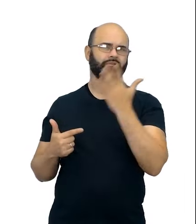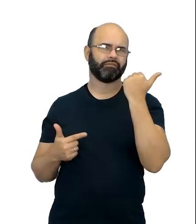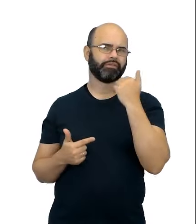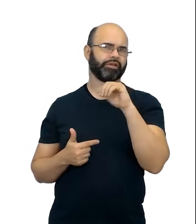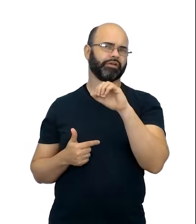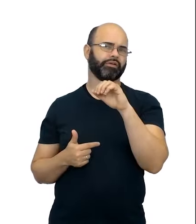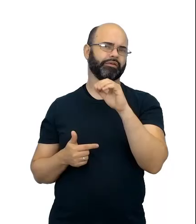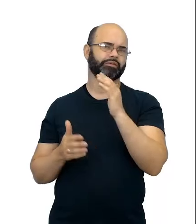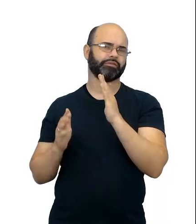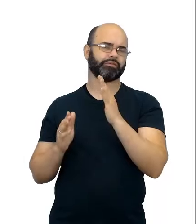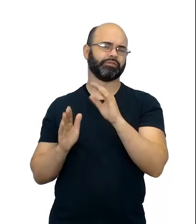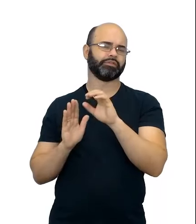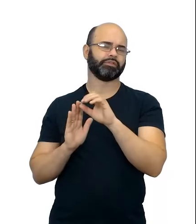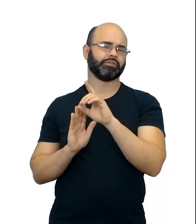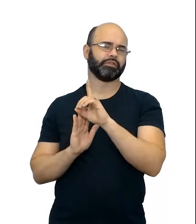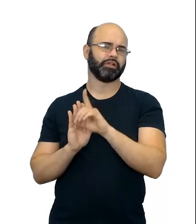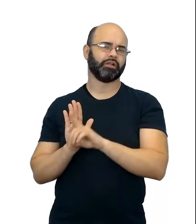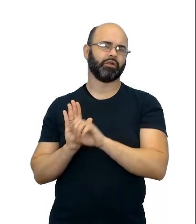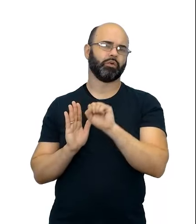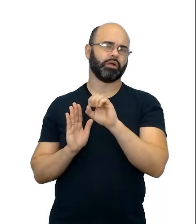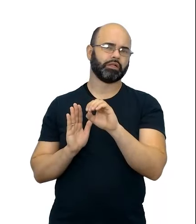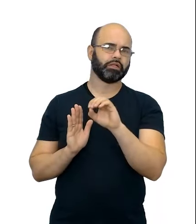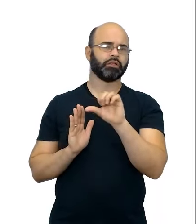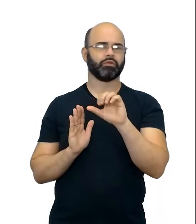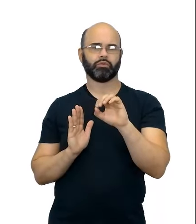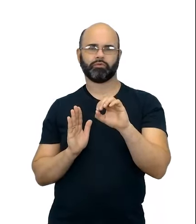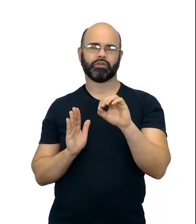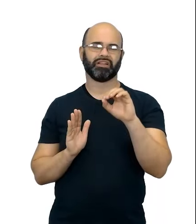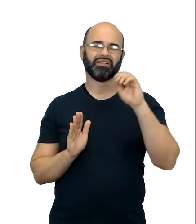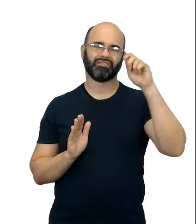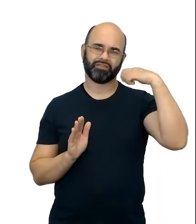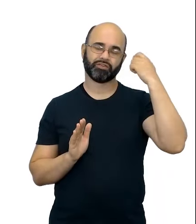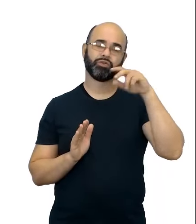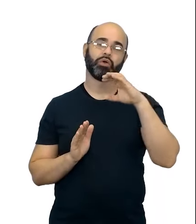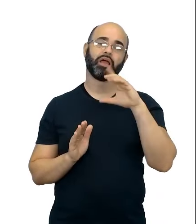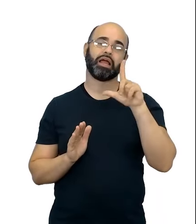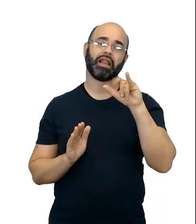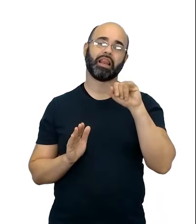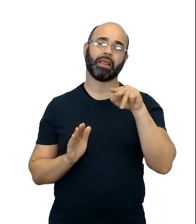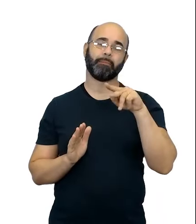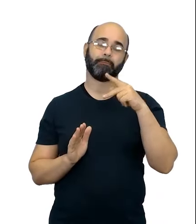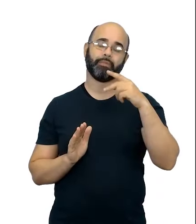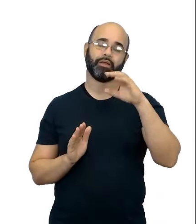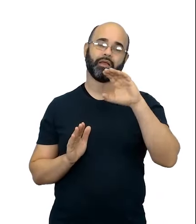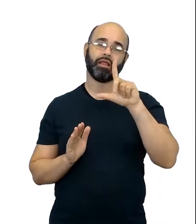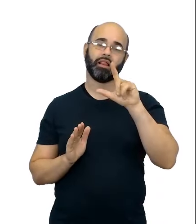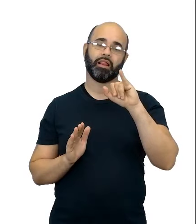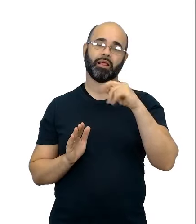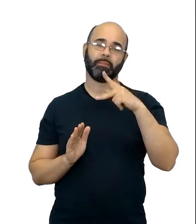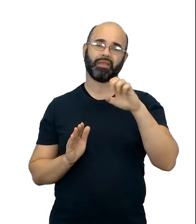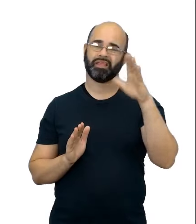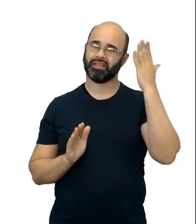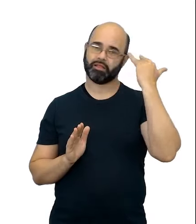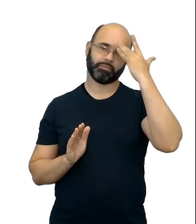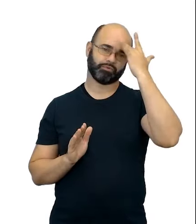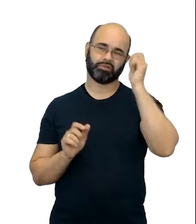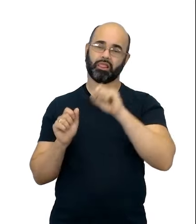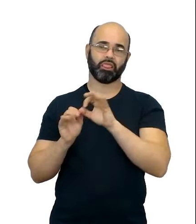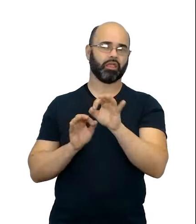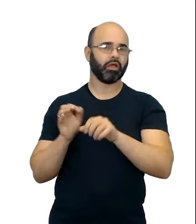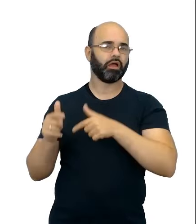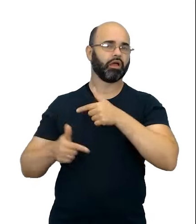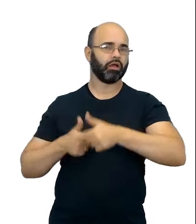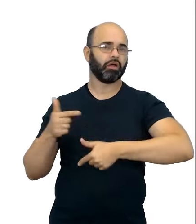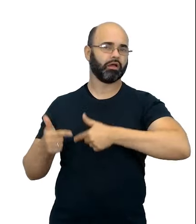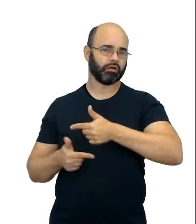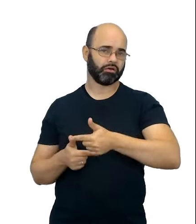80, anos 90, que eram os famosos videoclipes. Hoje em dia, o nosso aluno, com poucos minutos e